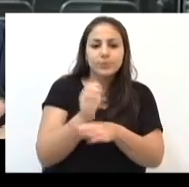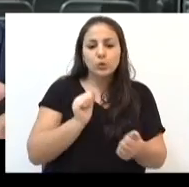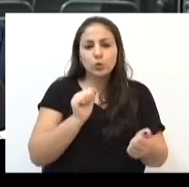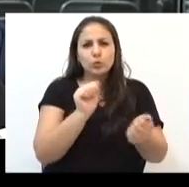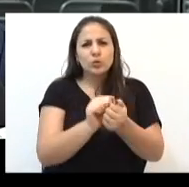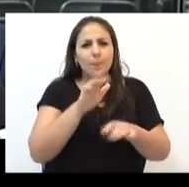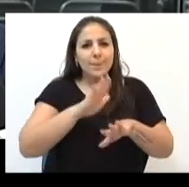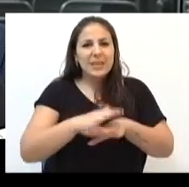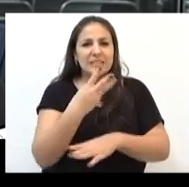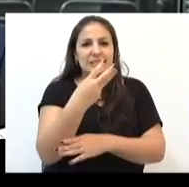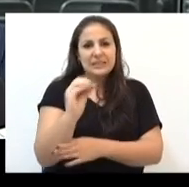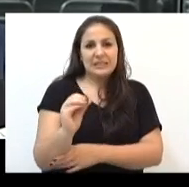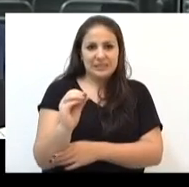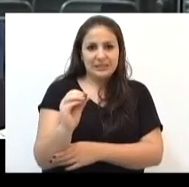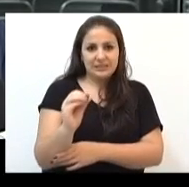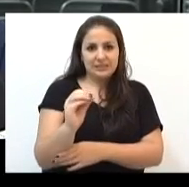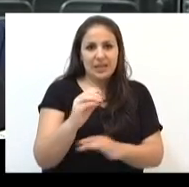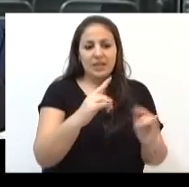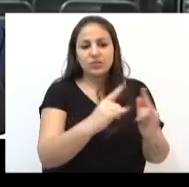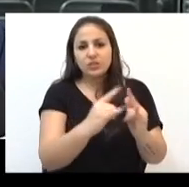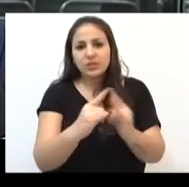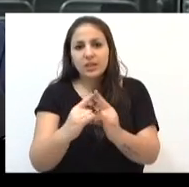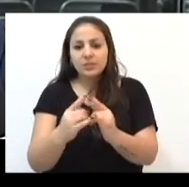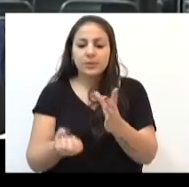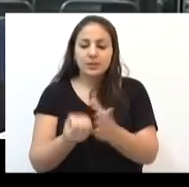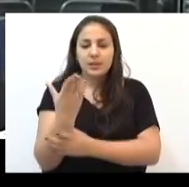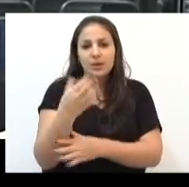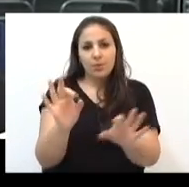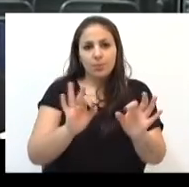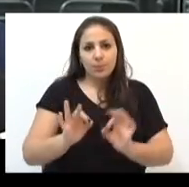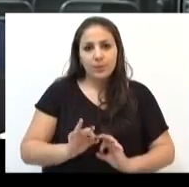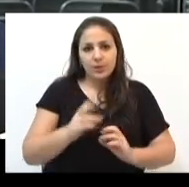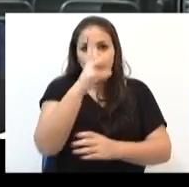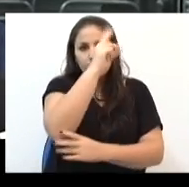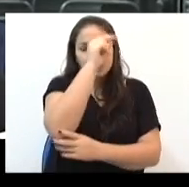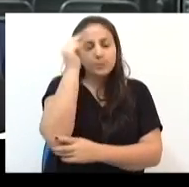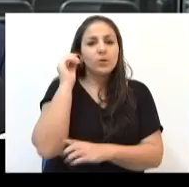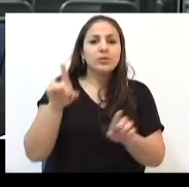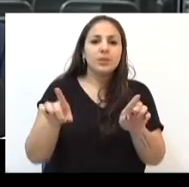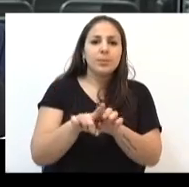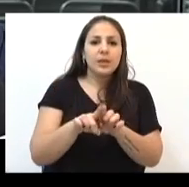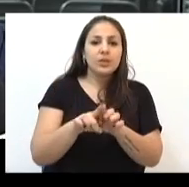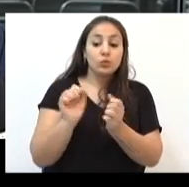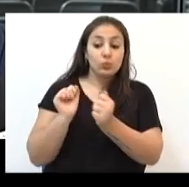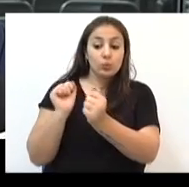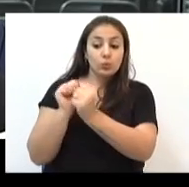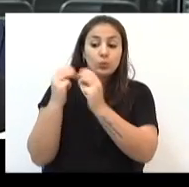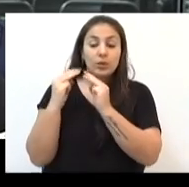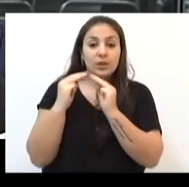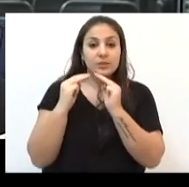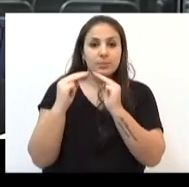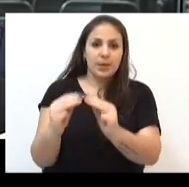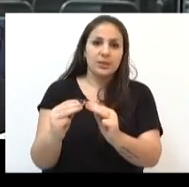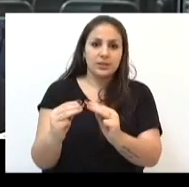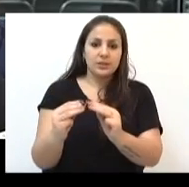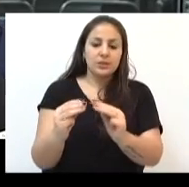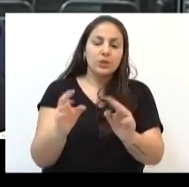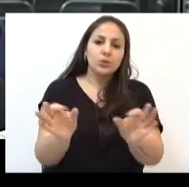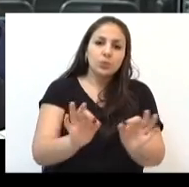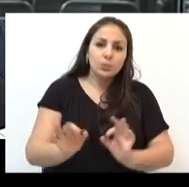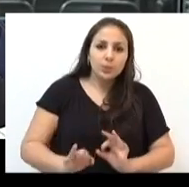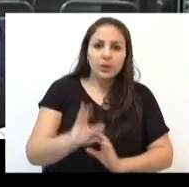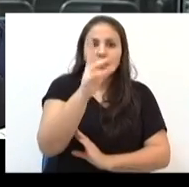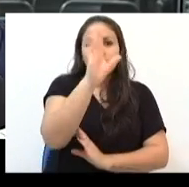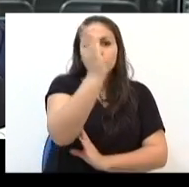participaram junto com mais de 30 entidades para elaborar o Plano Municipal, a partir das metas do Plano Nacional. E após disso,